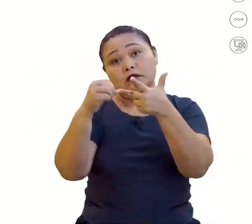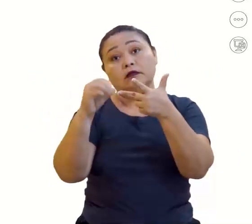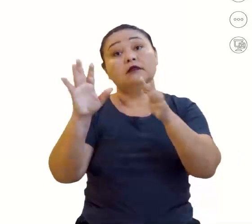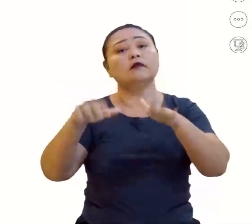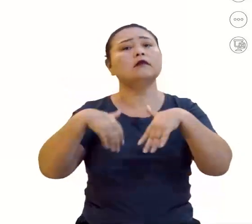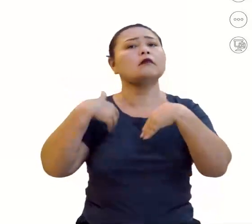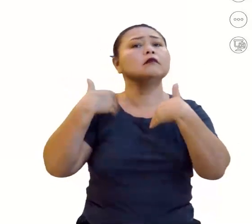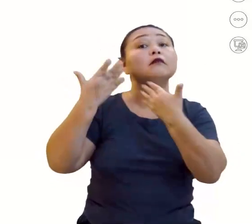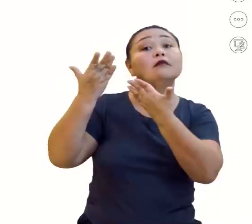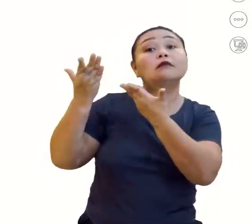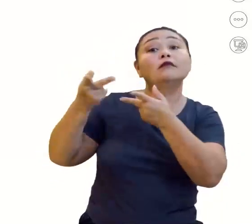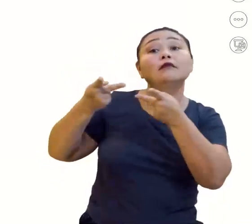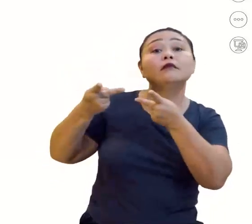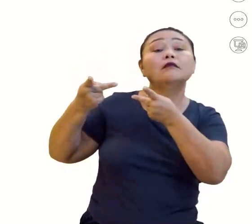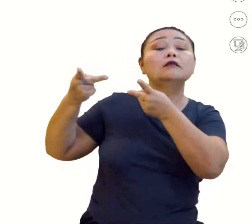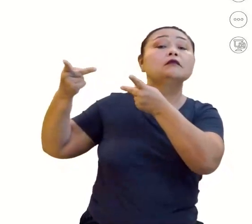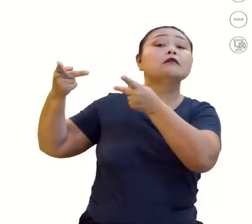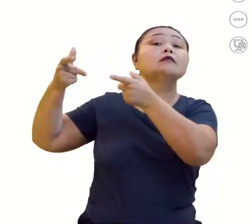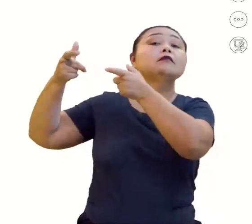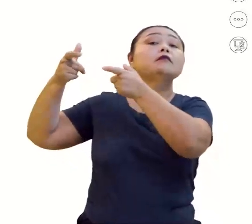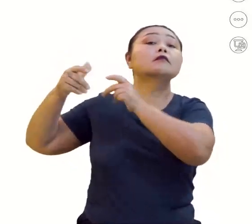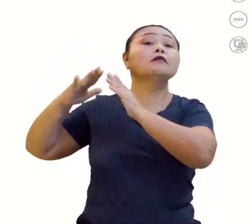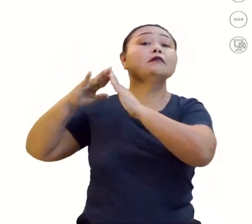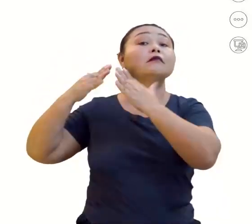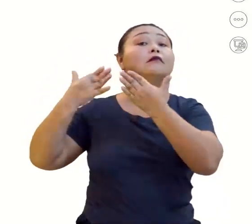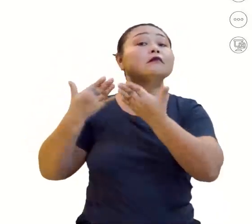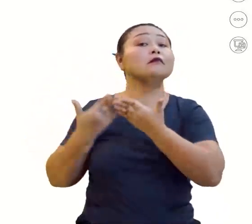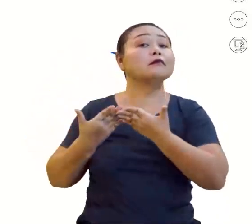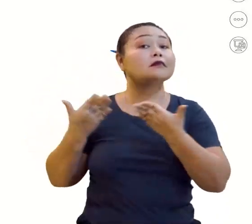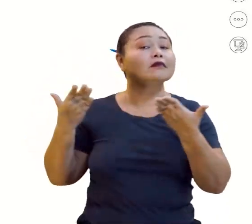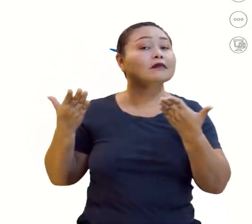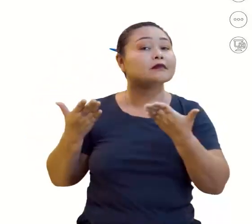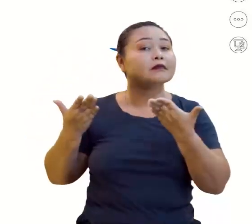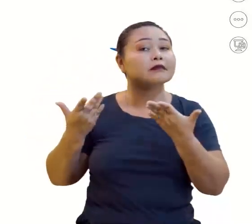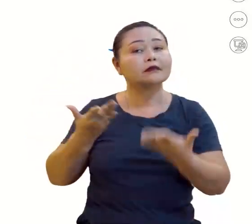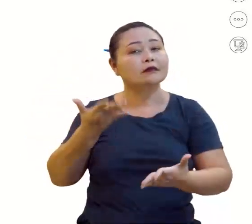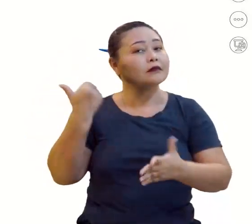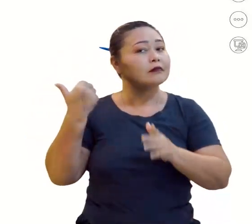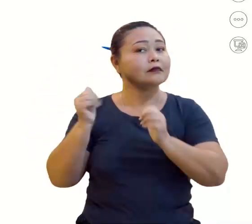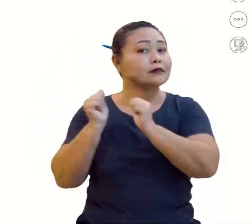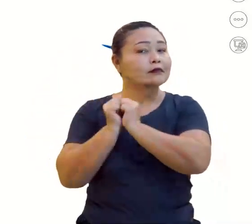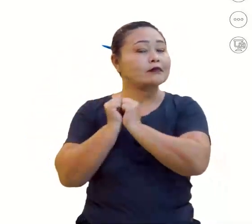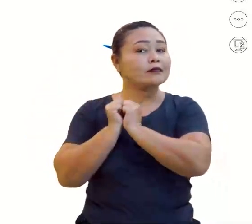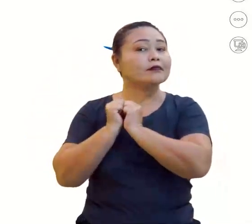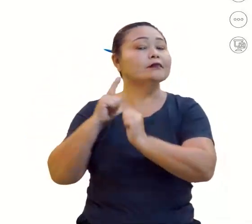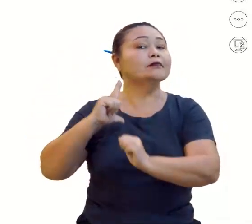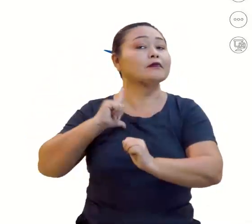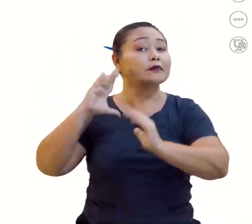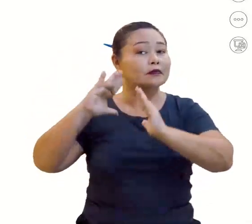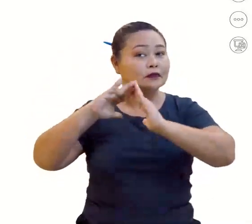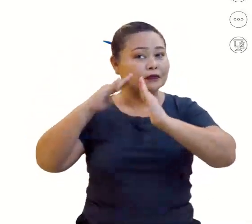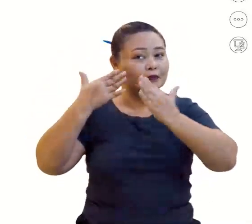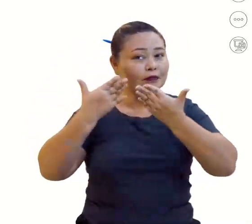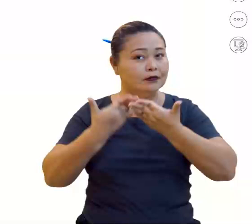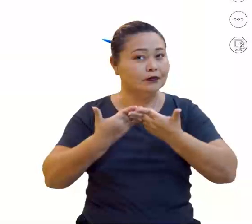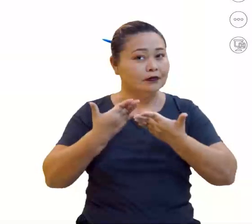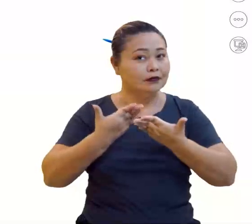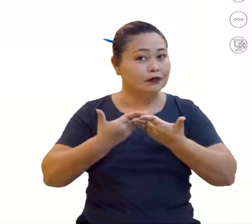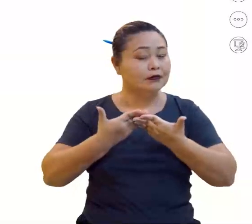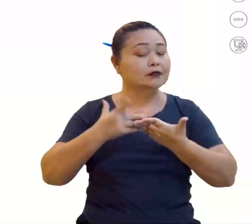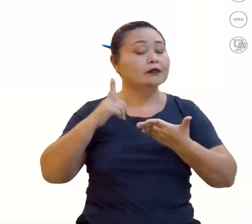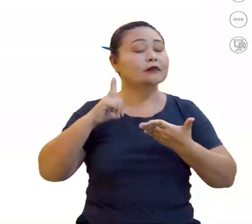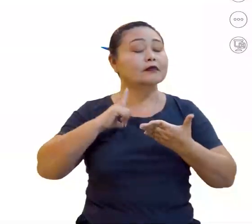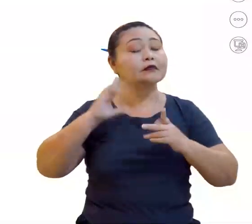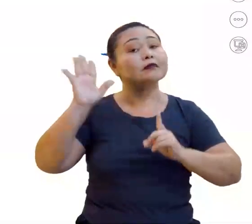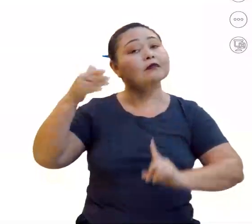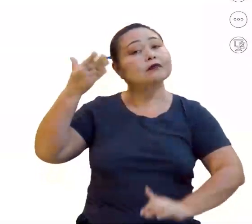de hoje, né? Onde é a escola que nós vamos visitar hoje? Vamos lá? Vamos junto? Hoje temos uma escola para nós fazermos aquela homenagem,